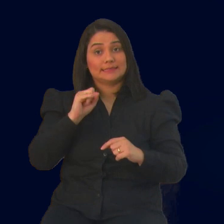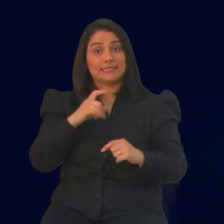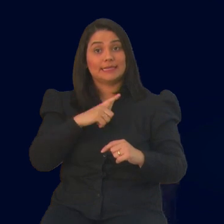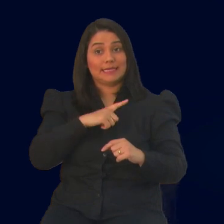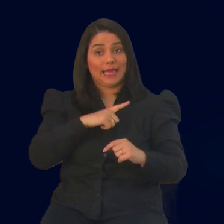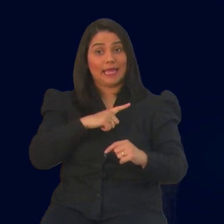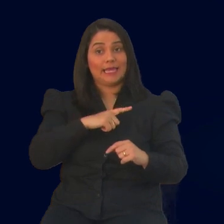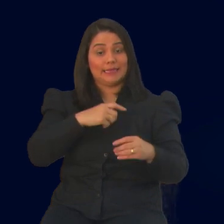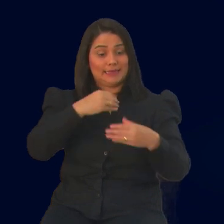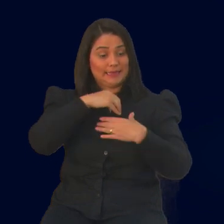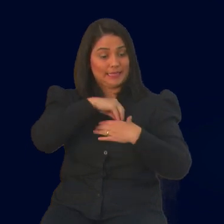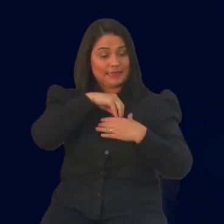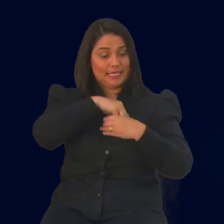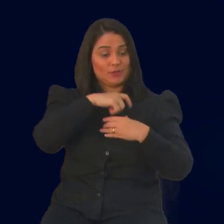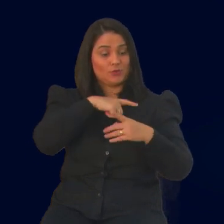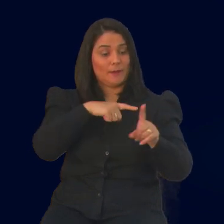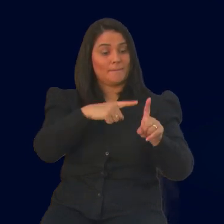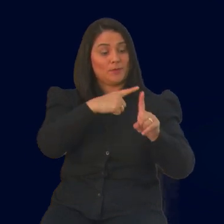positiva,